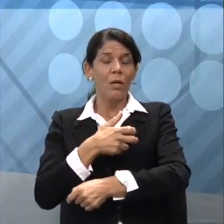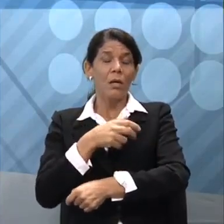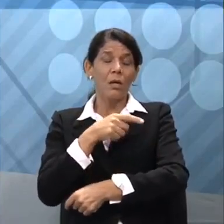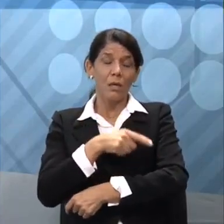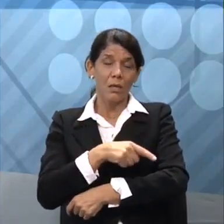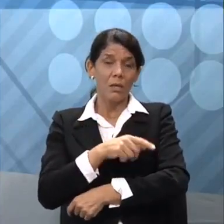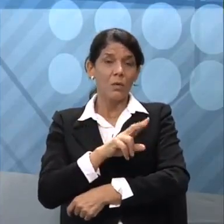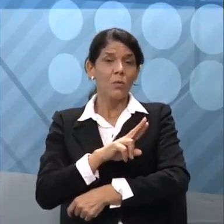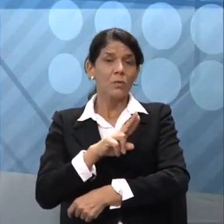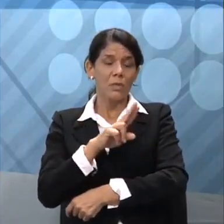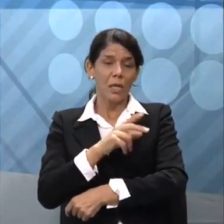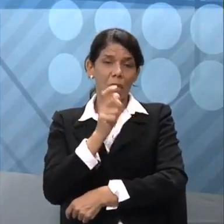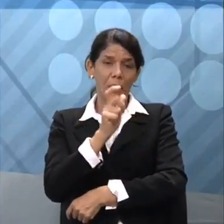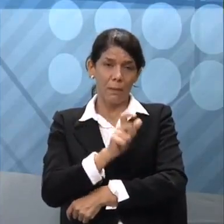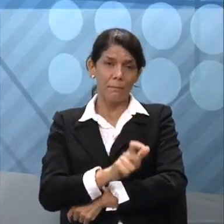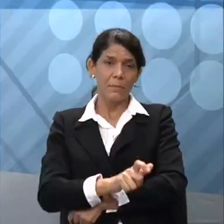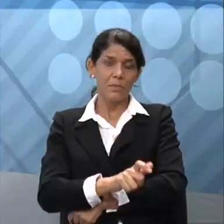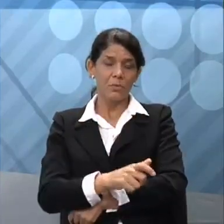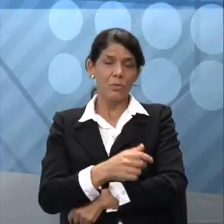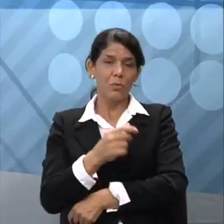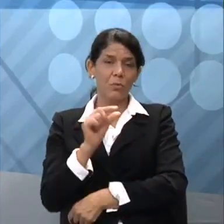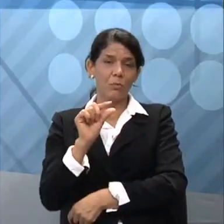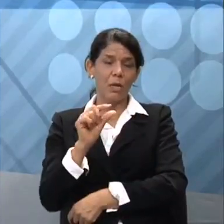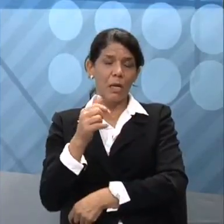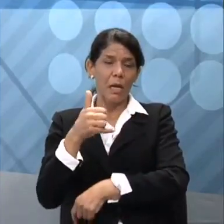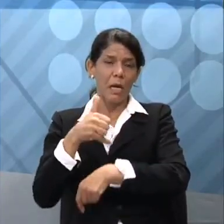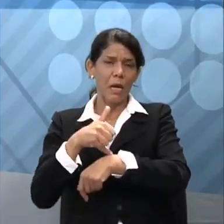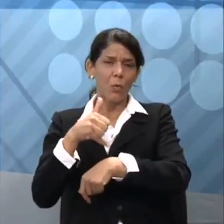então administrar com uma agulha